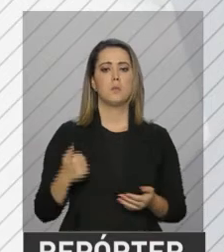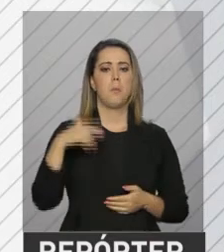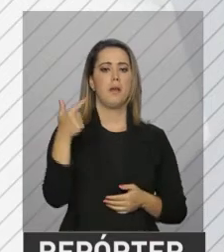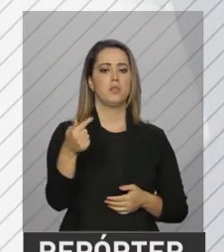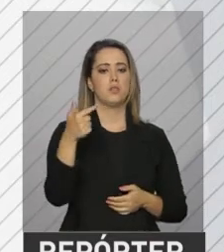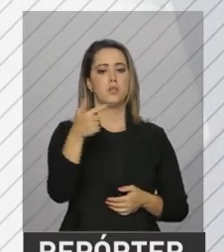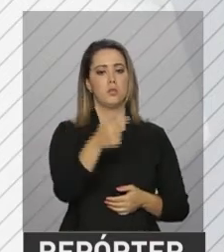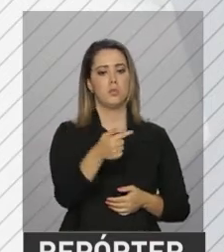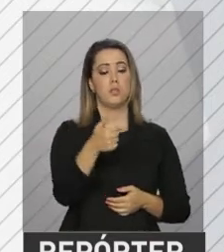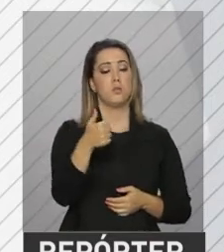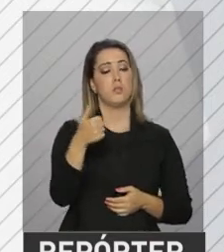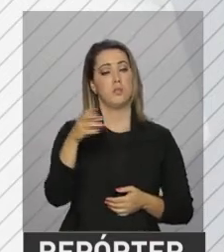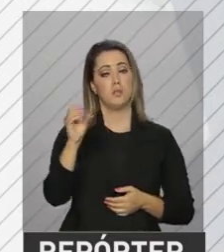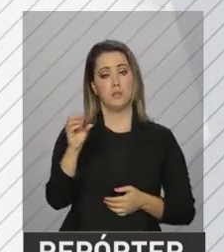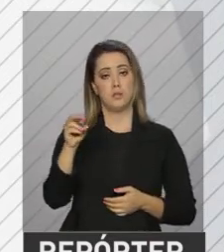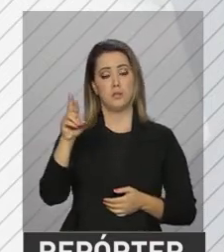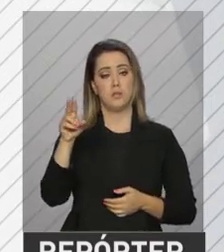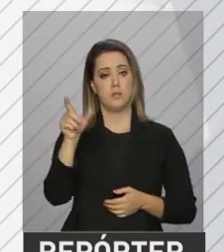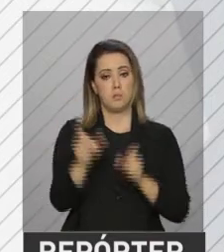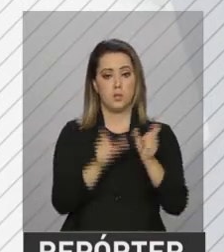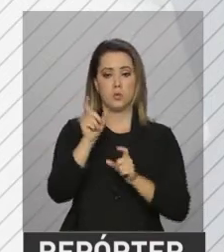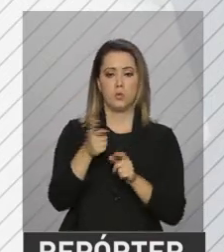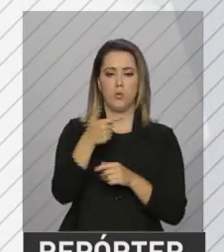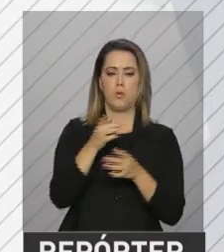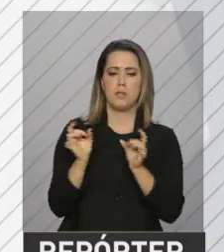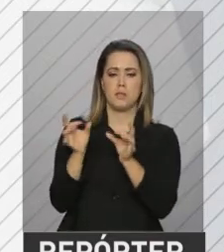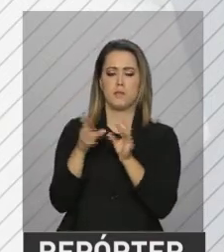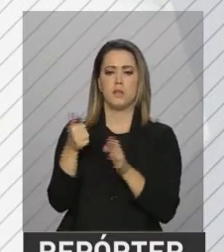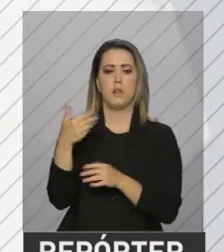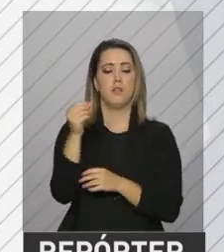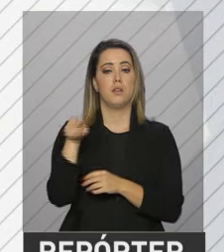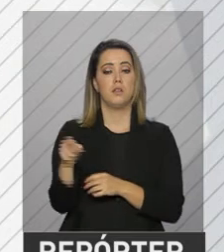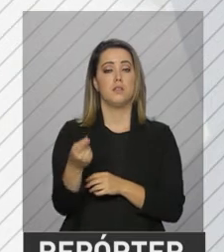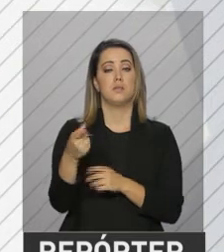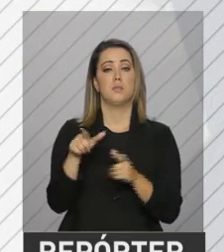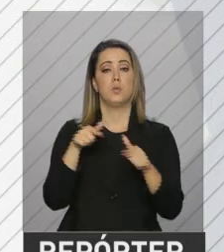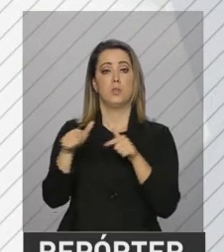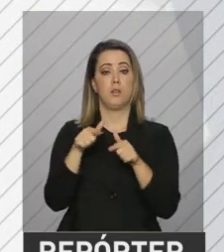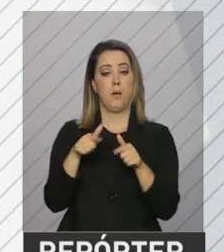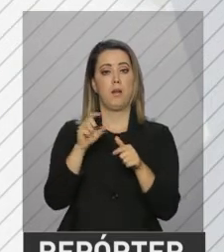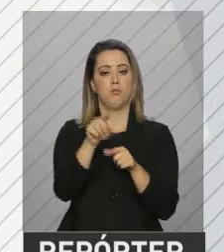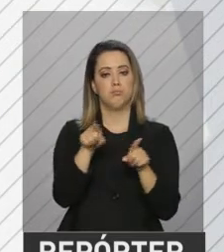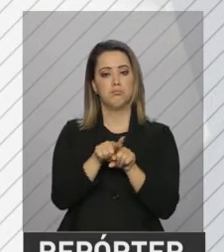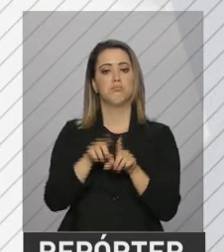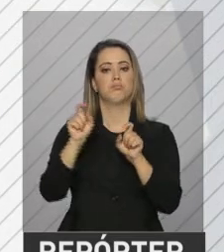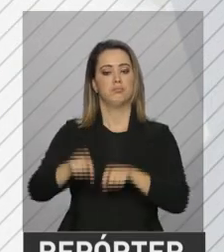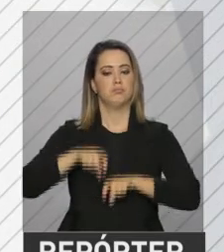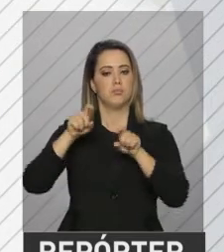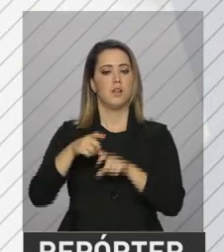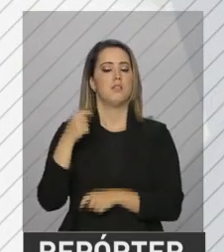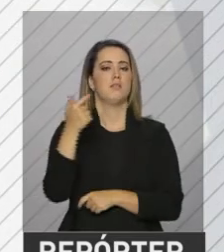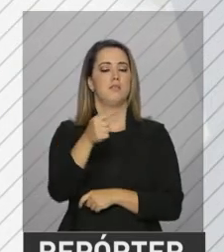pessoas já o comércio criou outras 10 mil e 100 vagas formais de empregos ea agropecuária gerou mais de